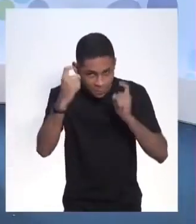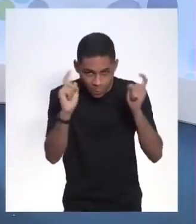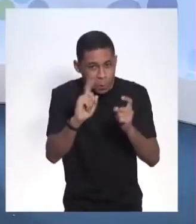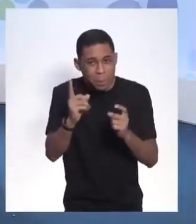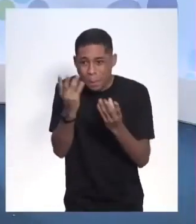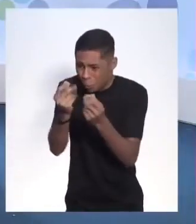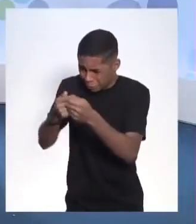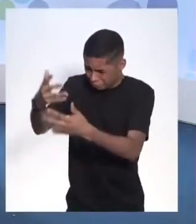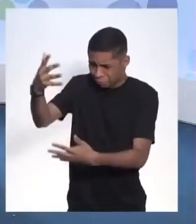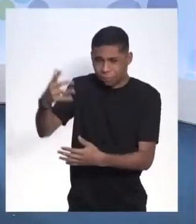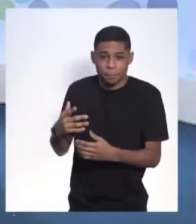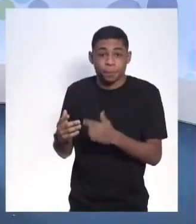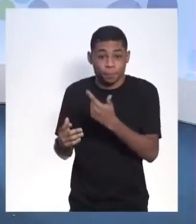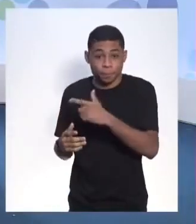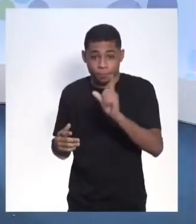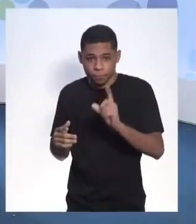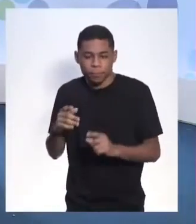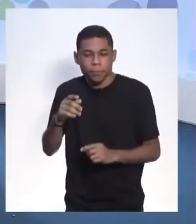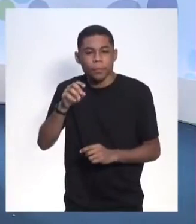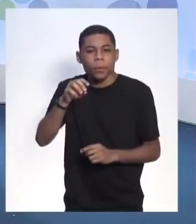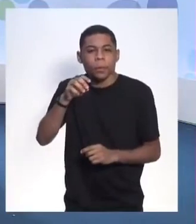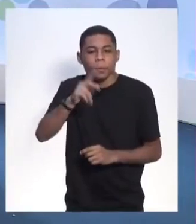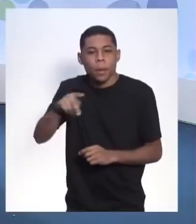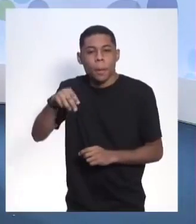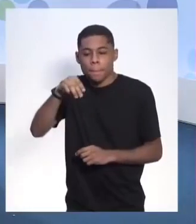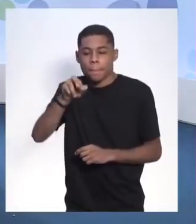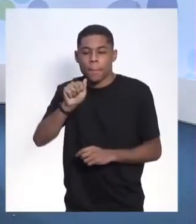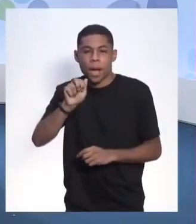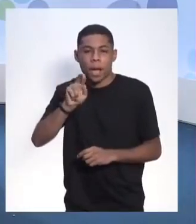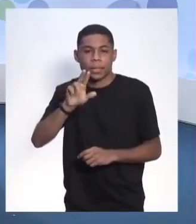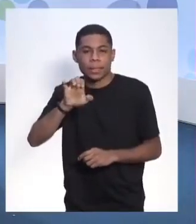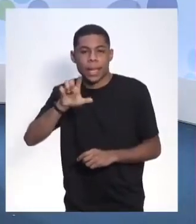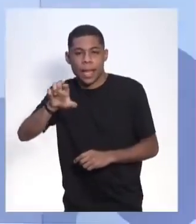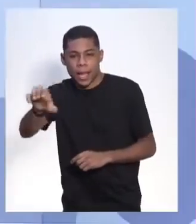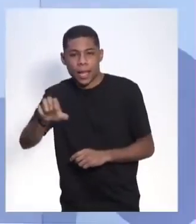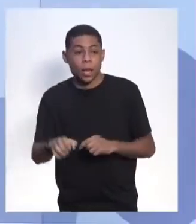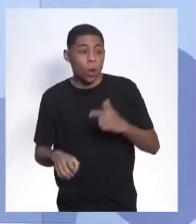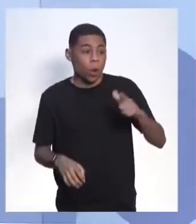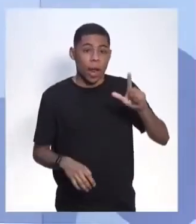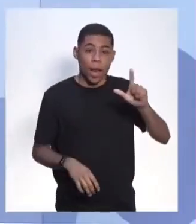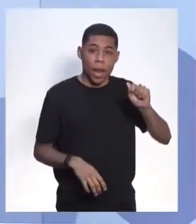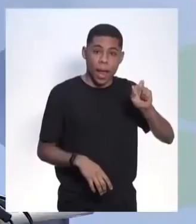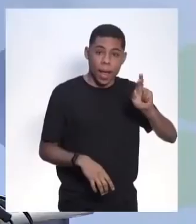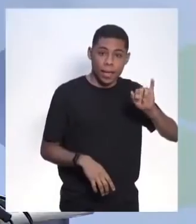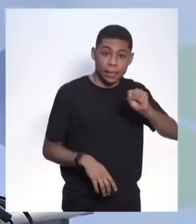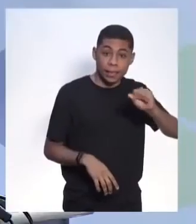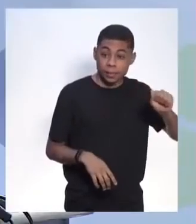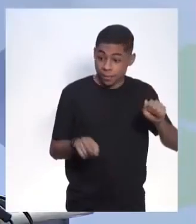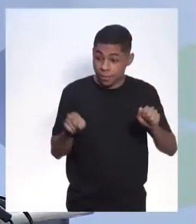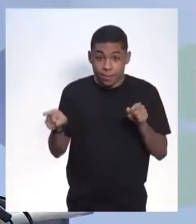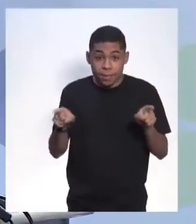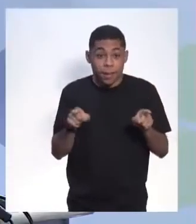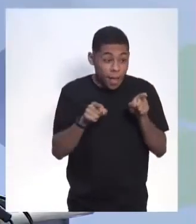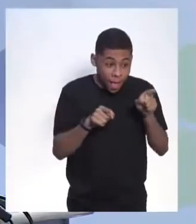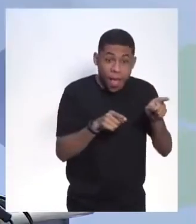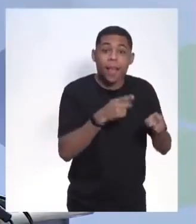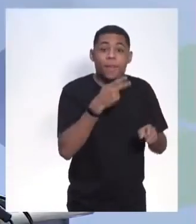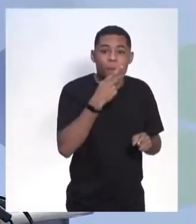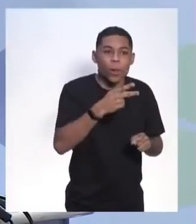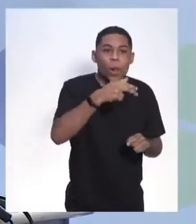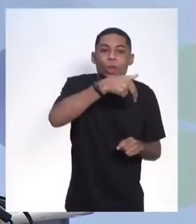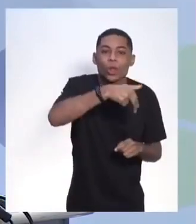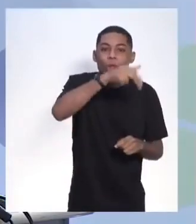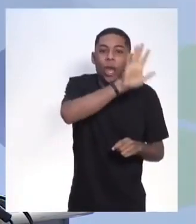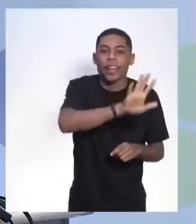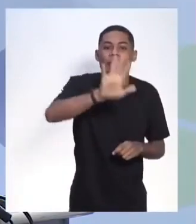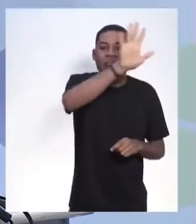Francelli colocou linguagem regional, típica do sertão, a mesma. A Larissa colocou a resposta, a variação linguística Nordestina, nordestina. eu vi essa daqui.